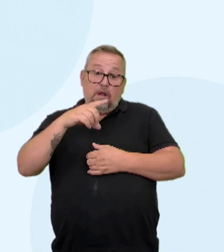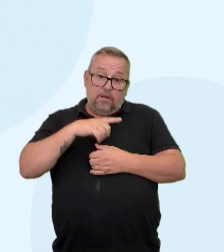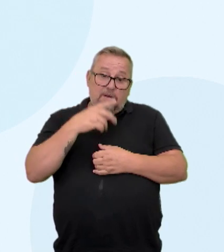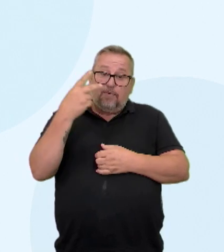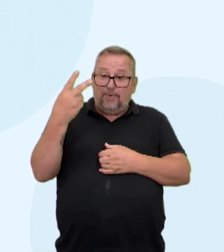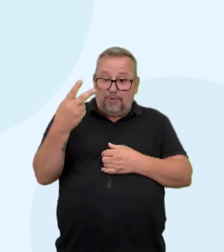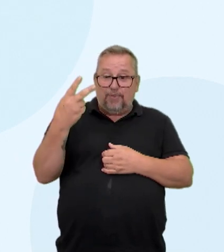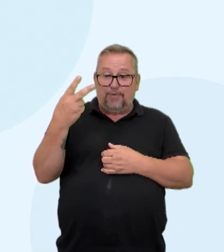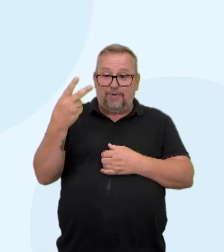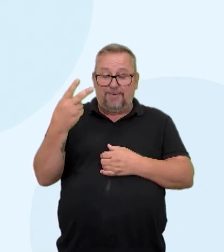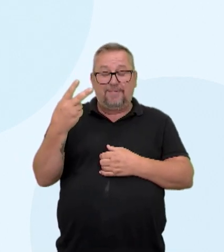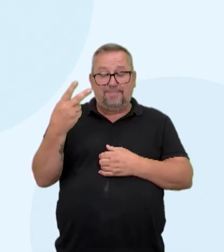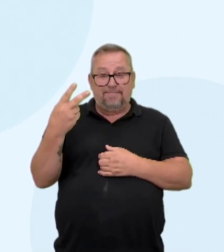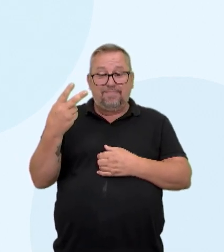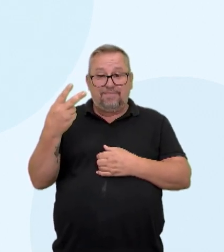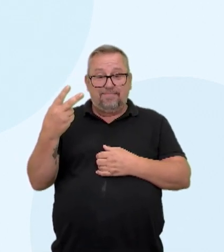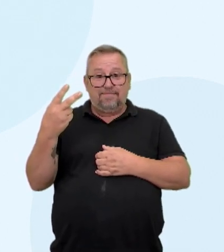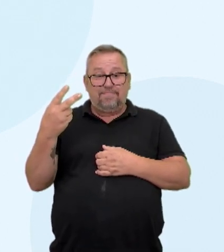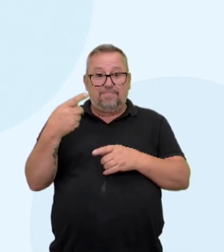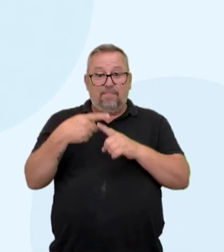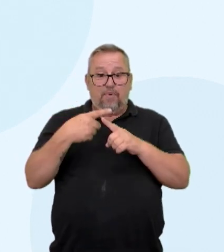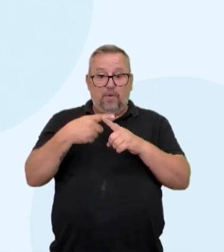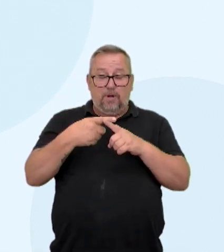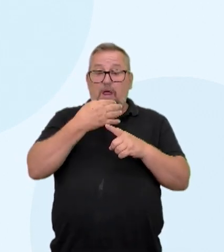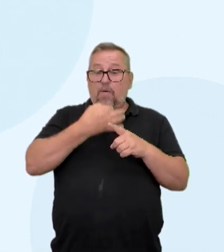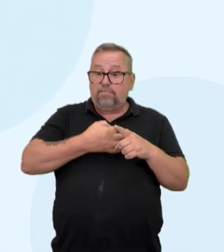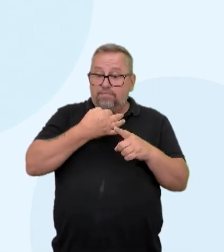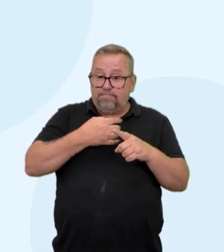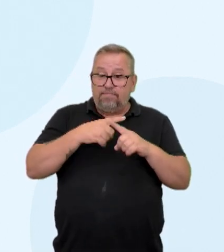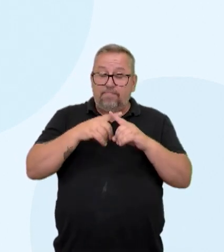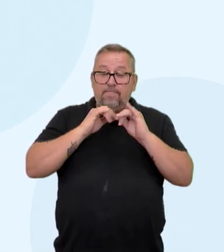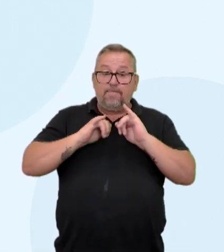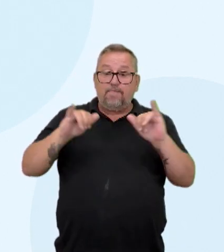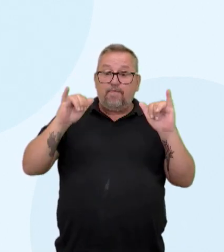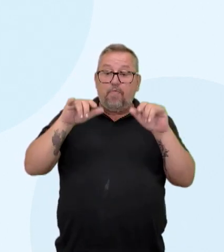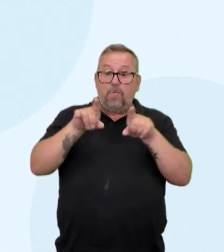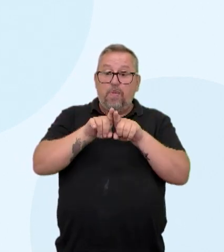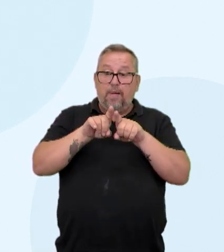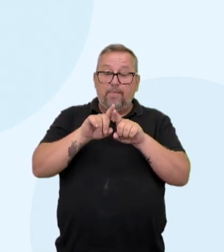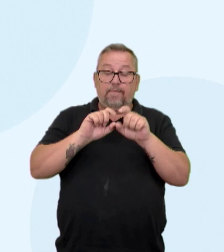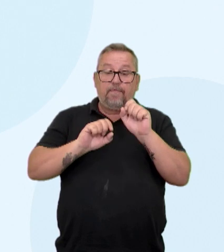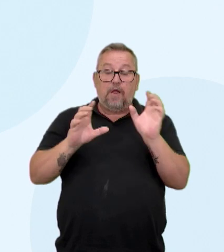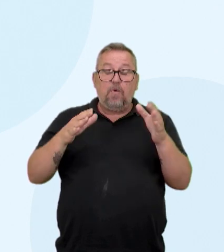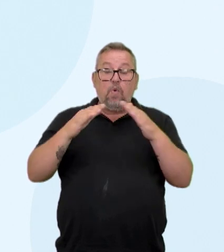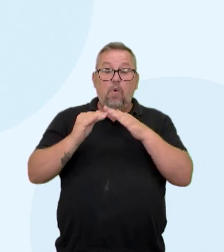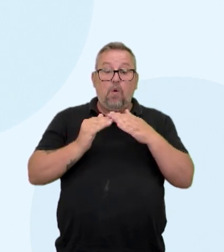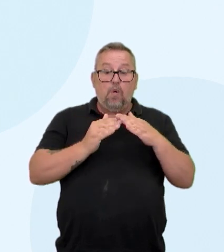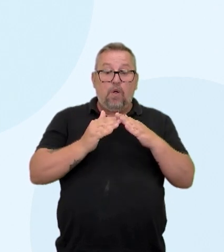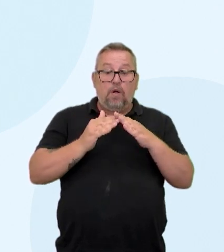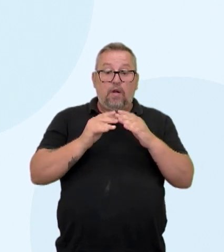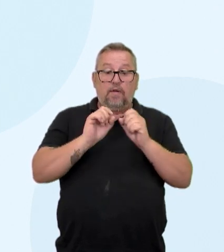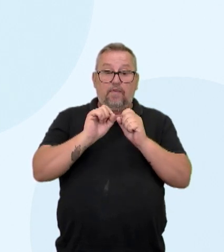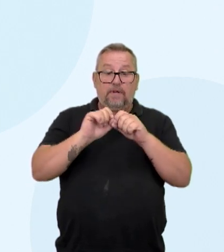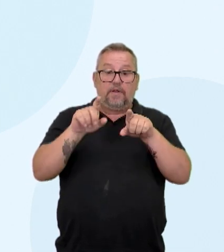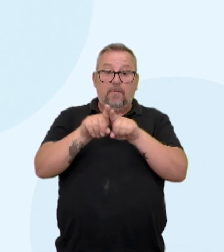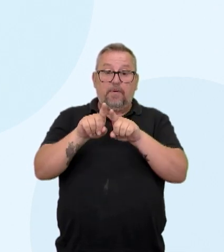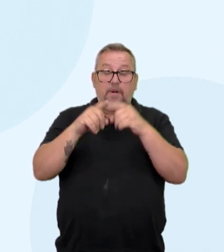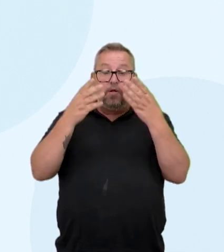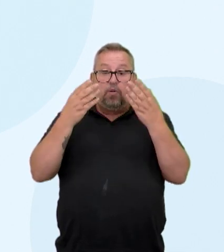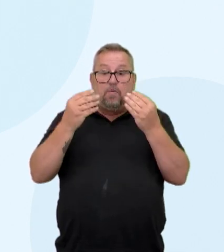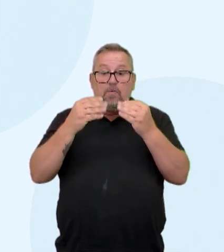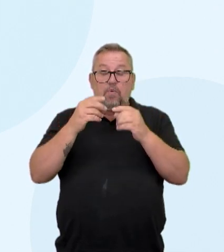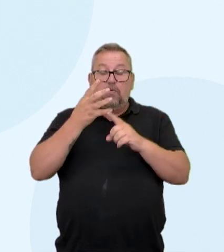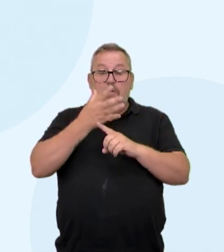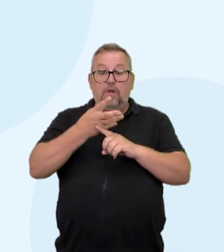mesmo tempo que eles trazem notícias que são para informar, né, dando informação para a comunidade, eles também fazem muito artigos